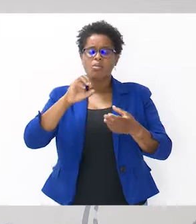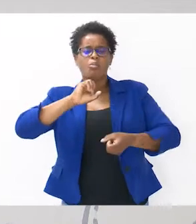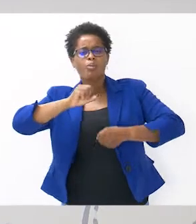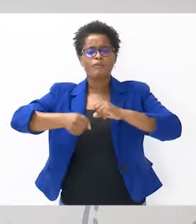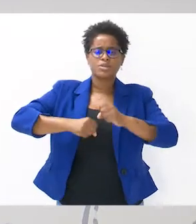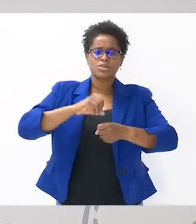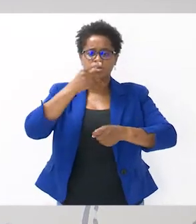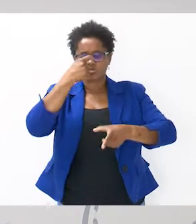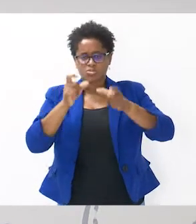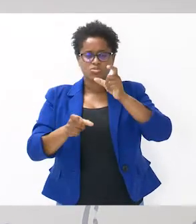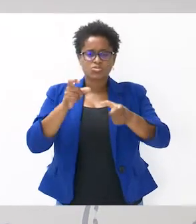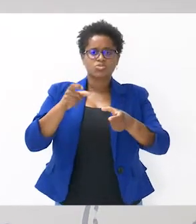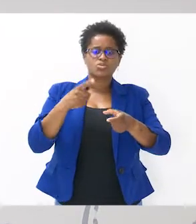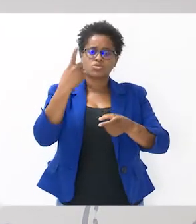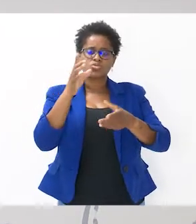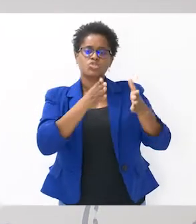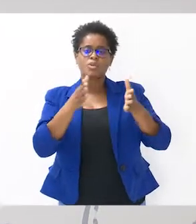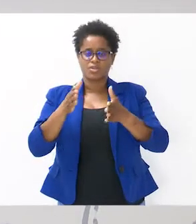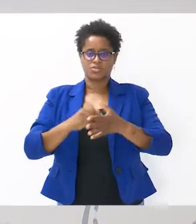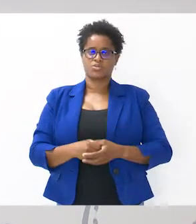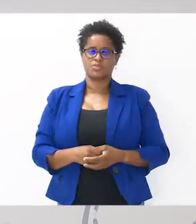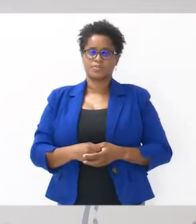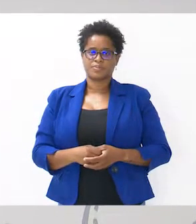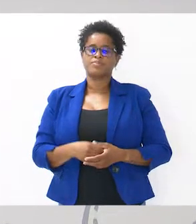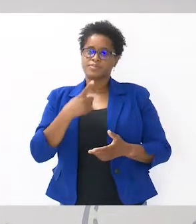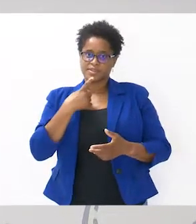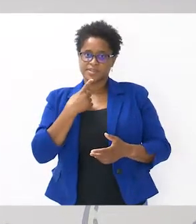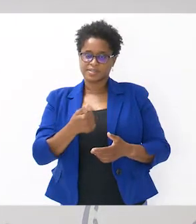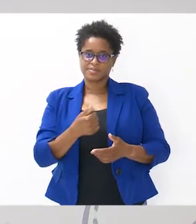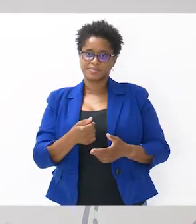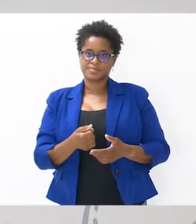das personagens no espaço. Certo?